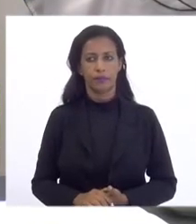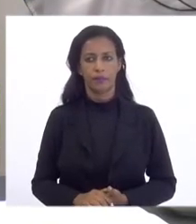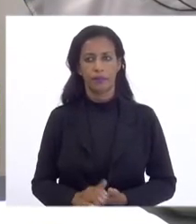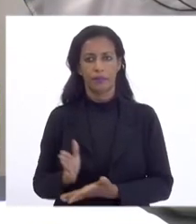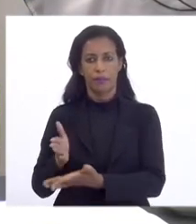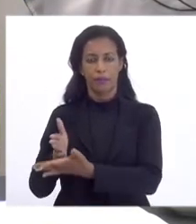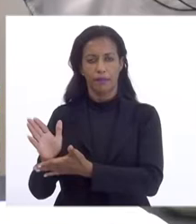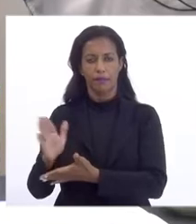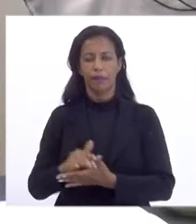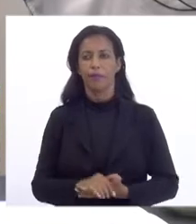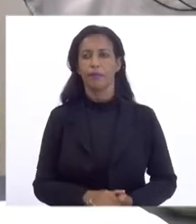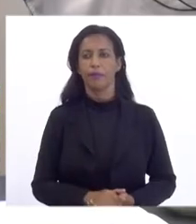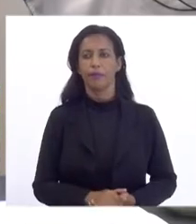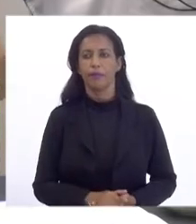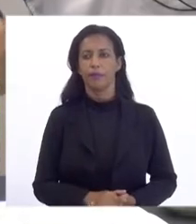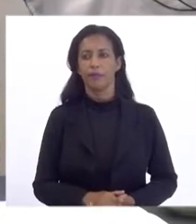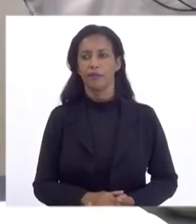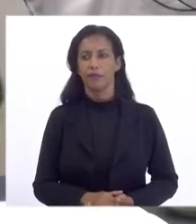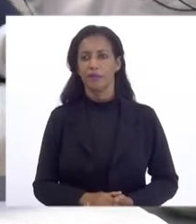Aprovado.